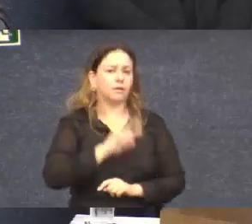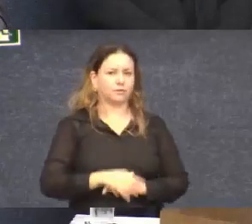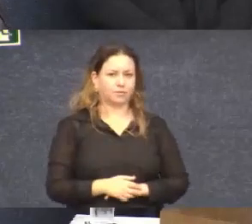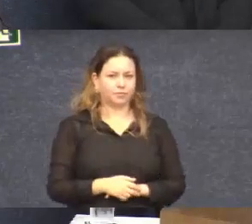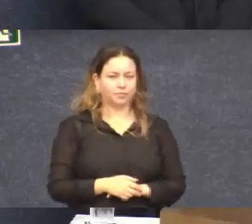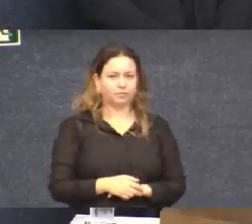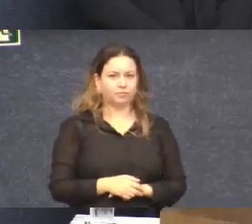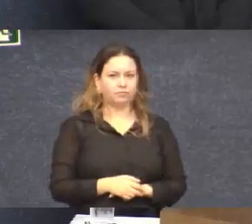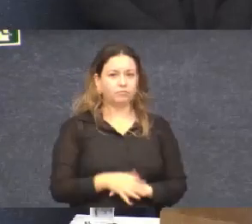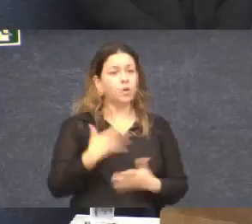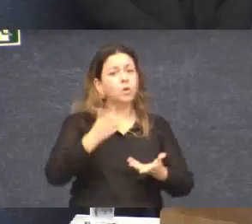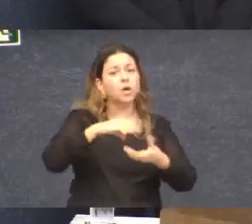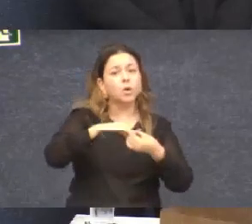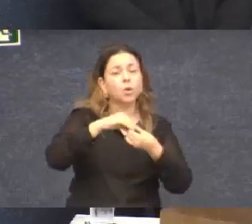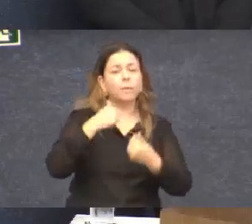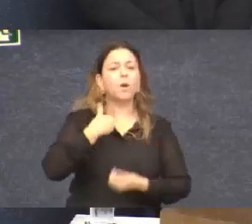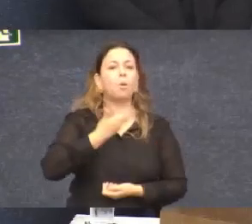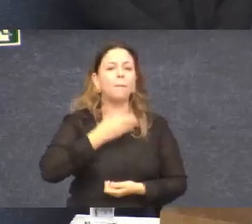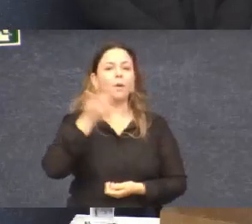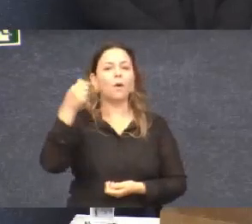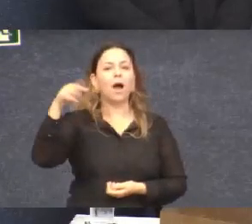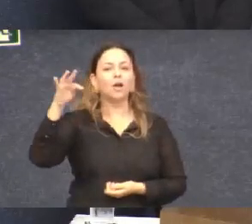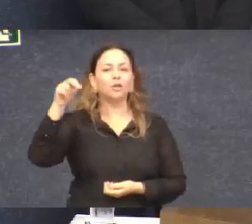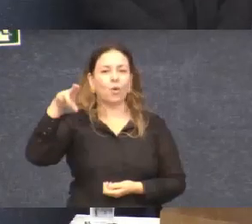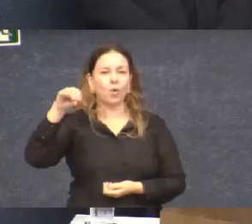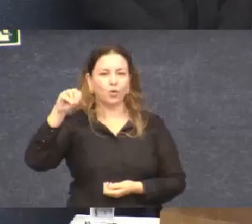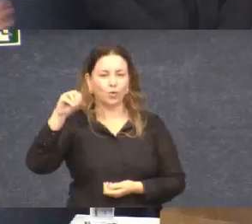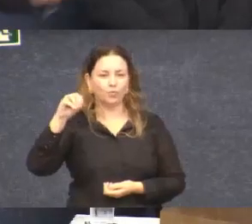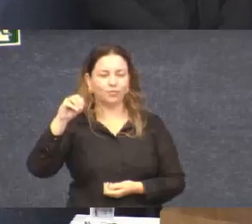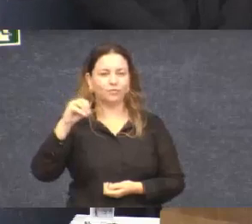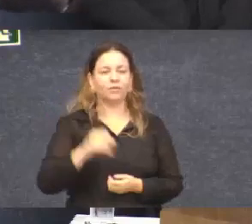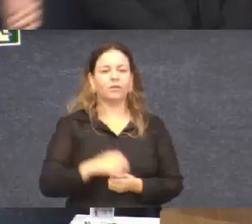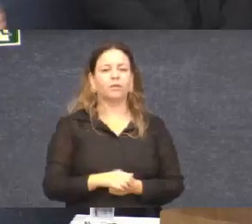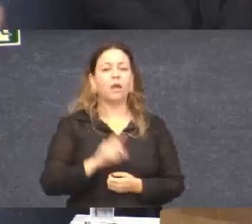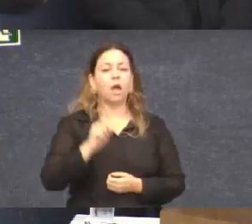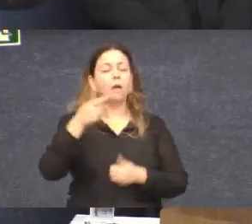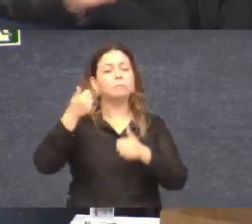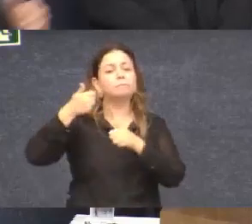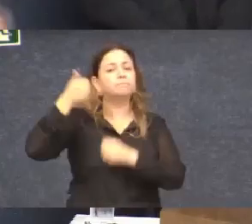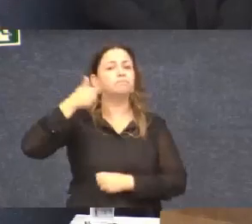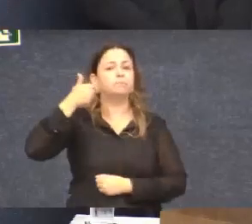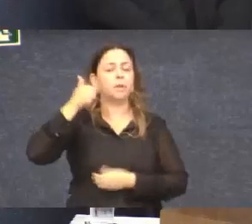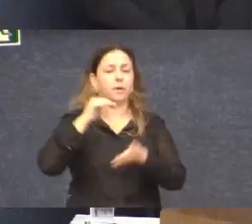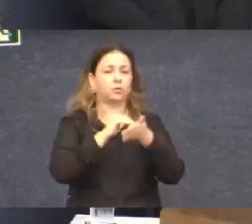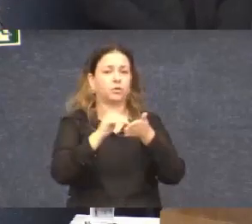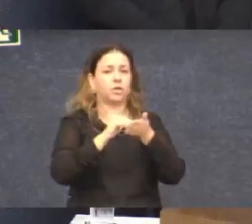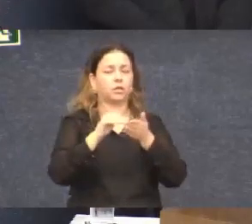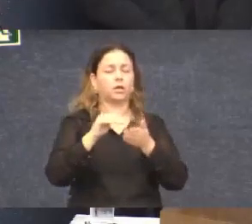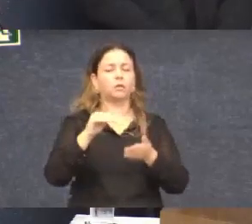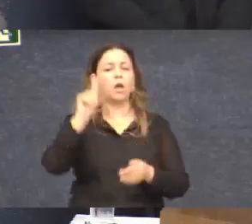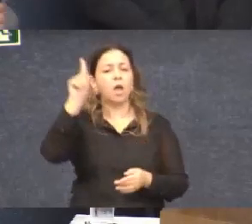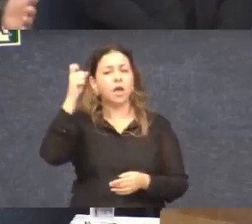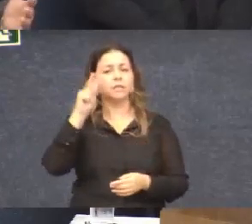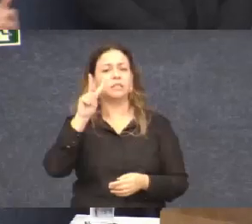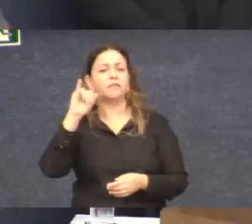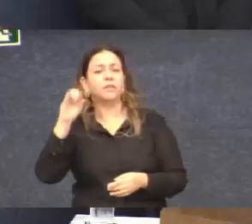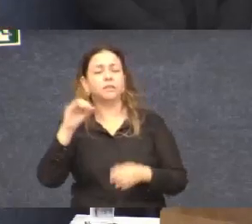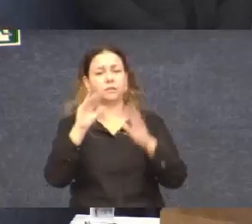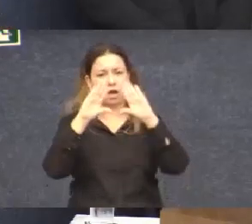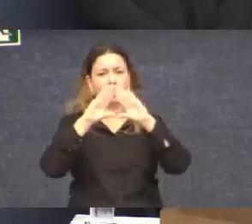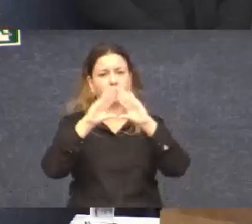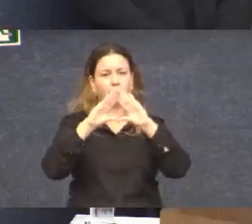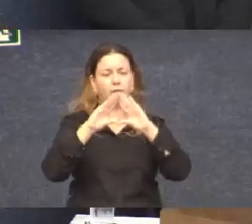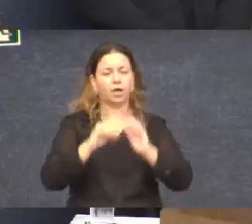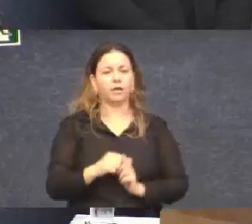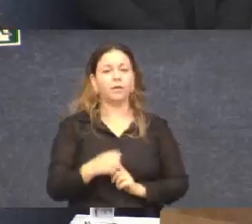muito especial meu amigo Antônio Carlos Arantes, primeiro secretário, ex-vice-presidente da Assembleia. Tive a